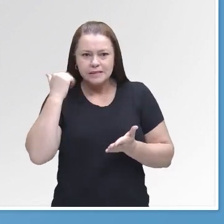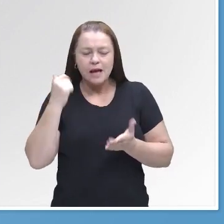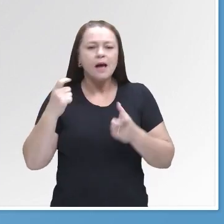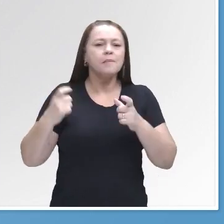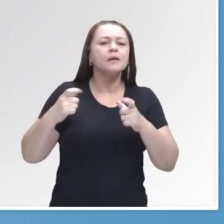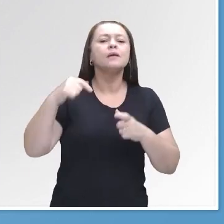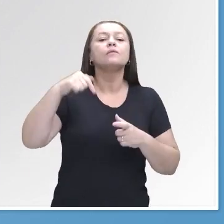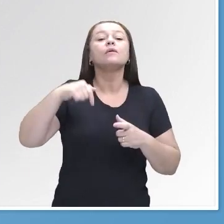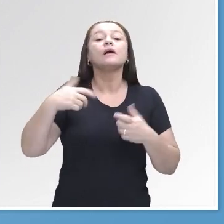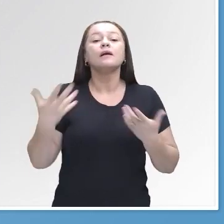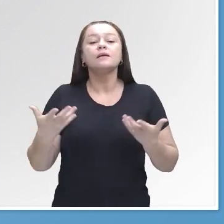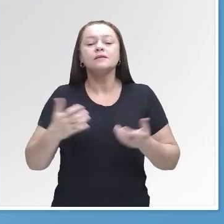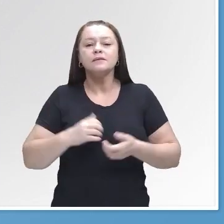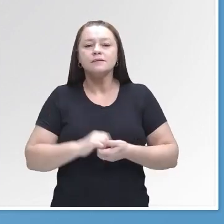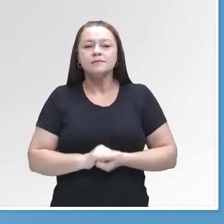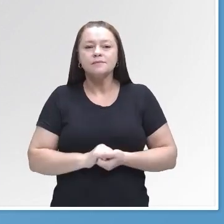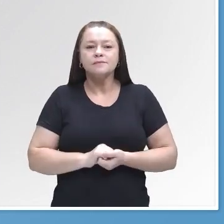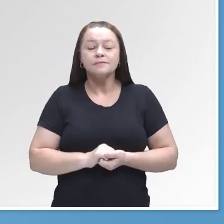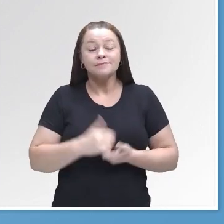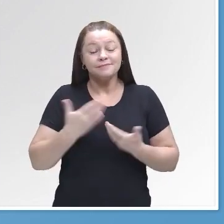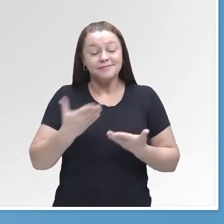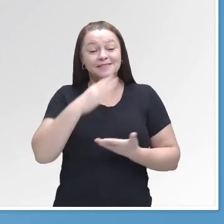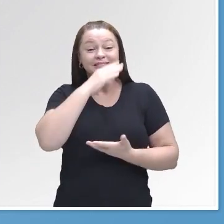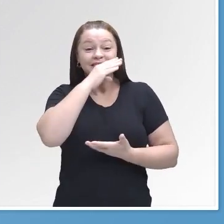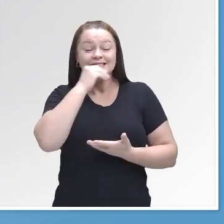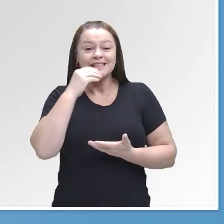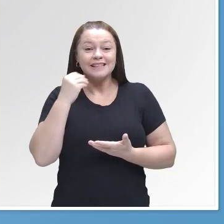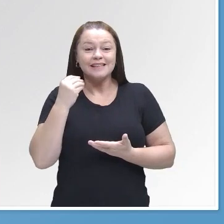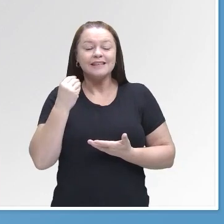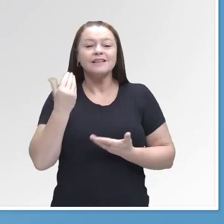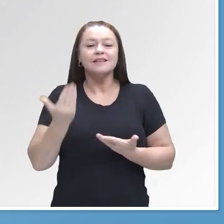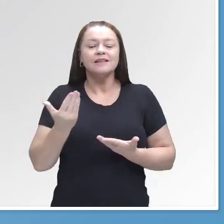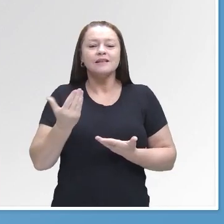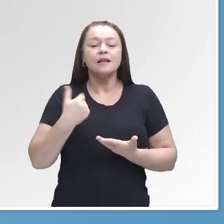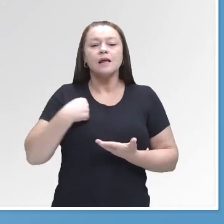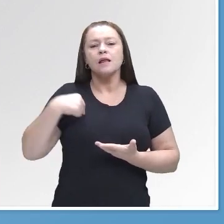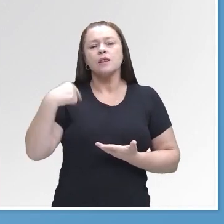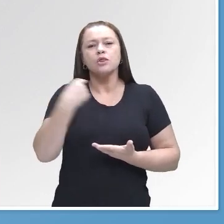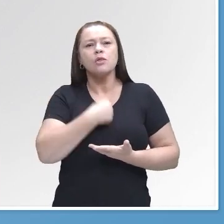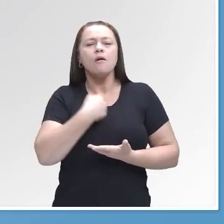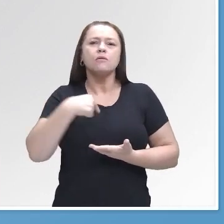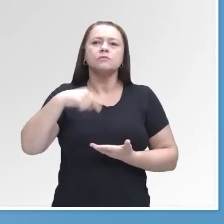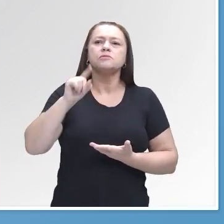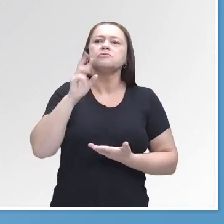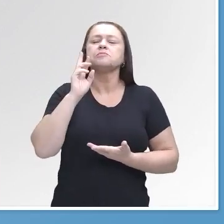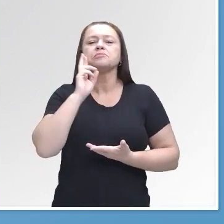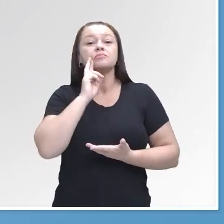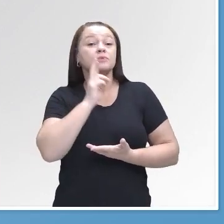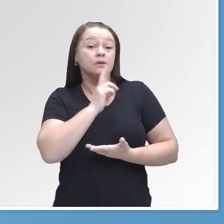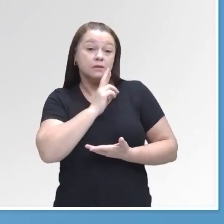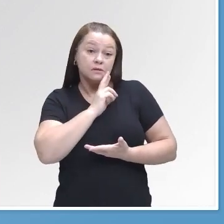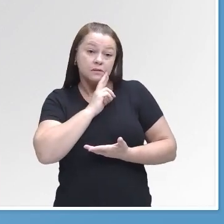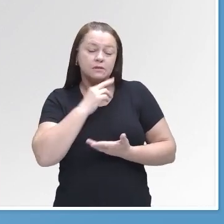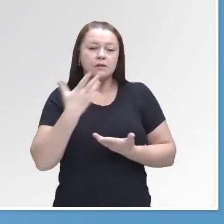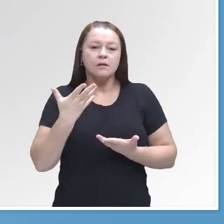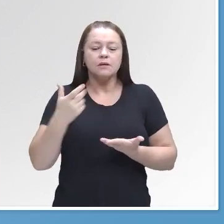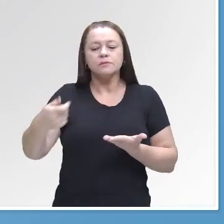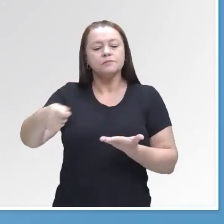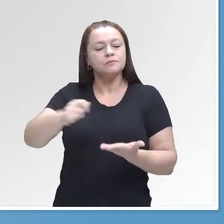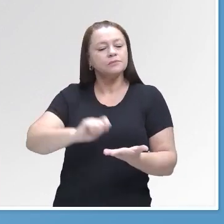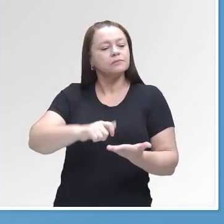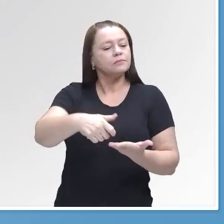é esse? Crianças, quando vamos em um restaurante